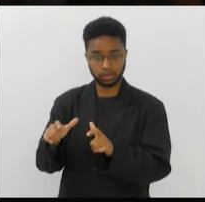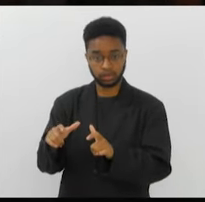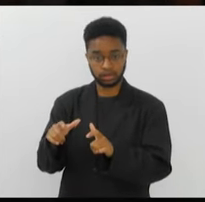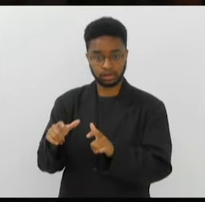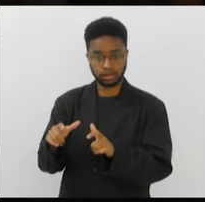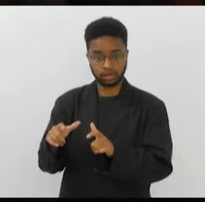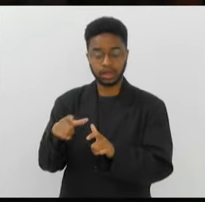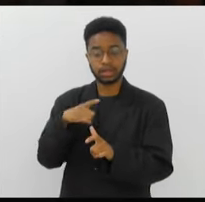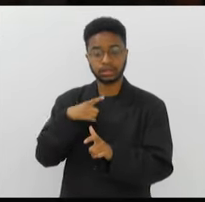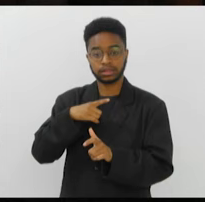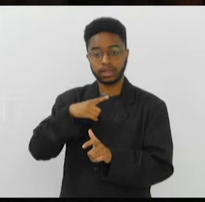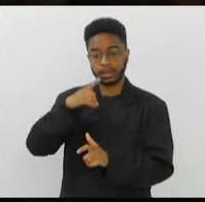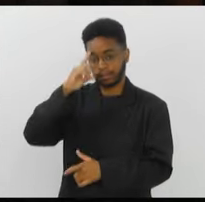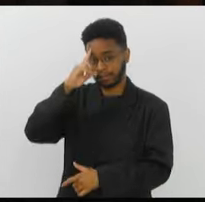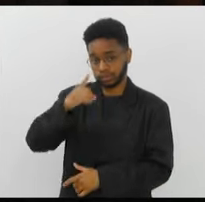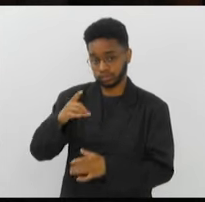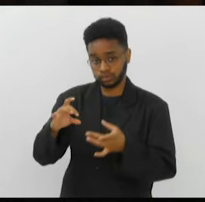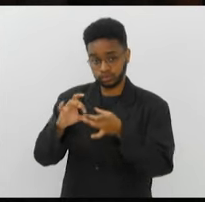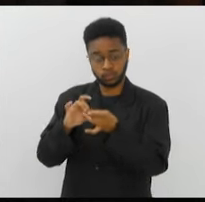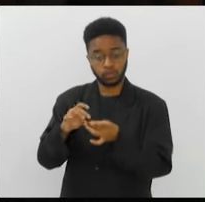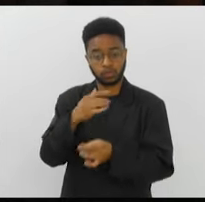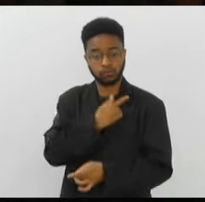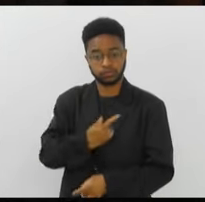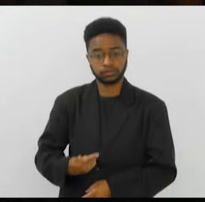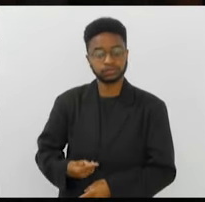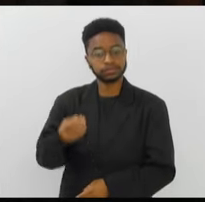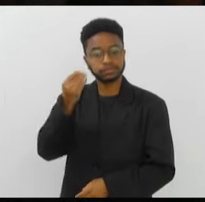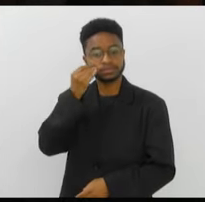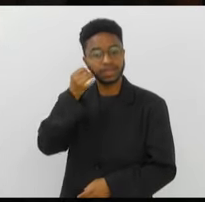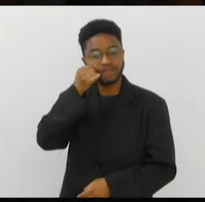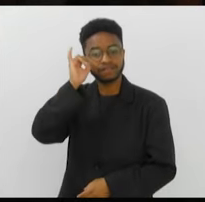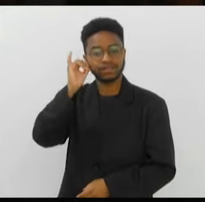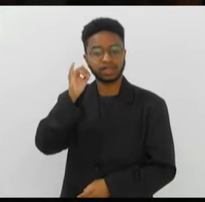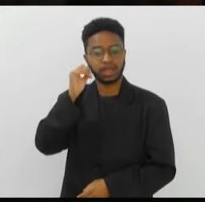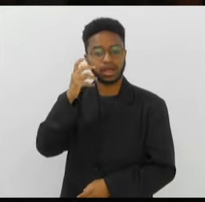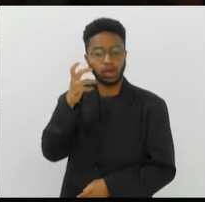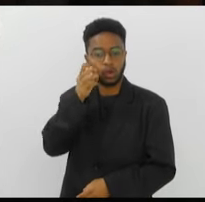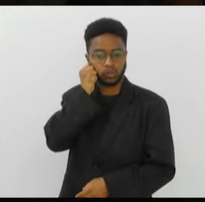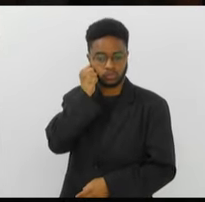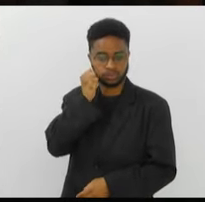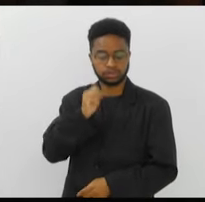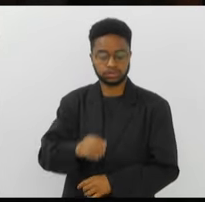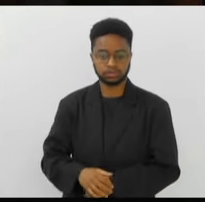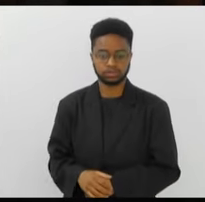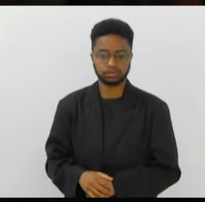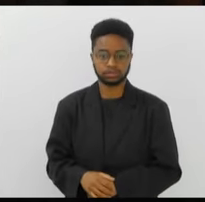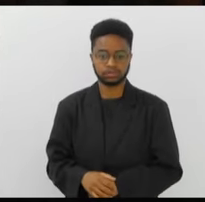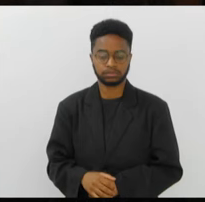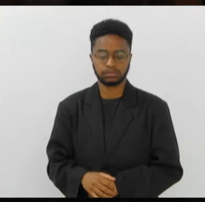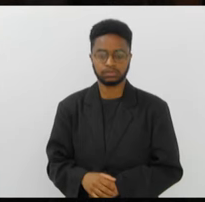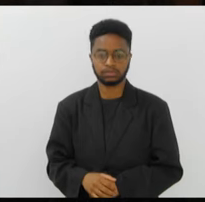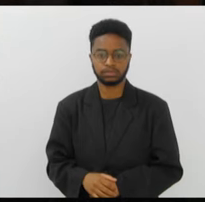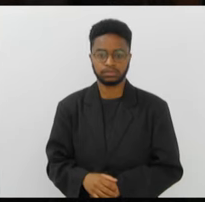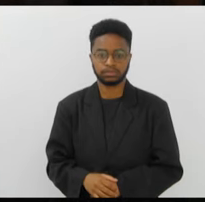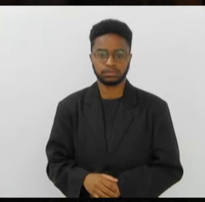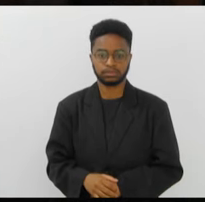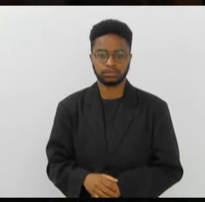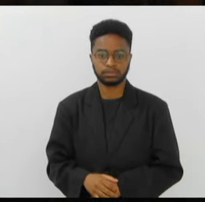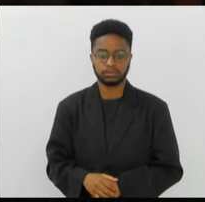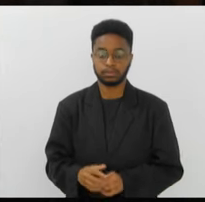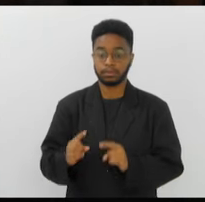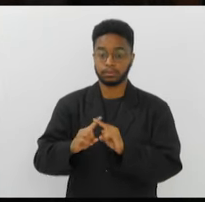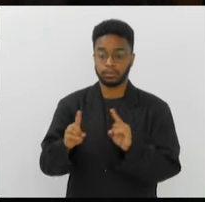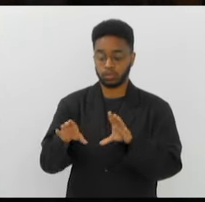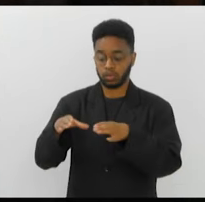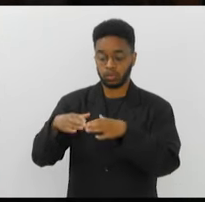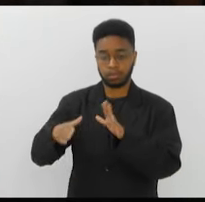do governador para não criar nenhum tipo de constrangimento. E aí, o